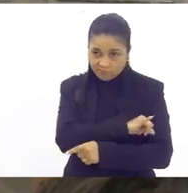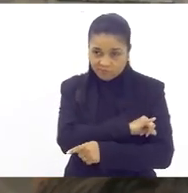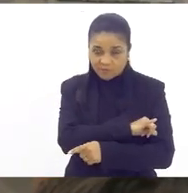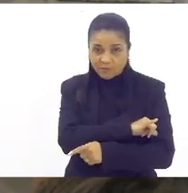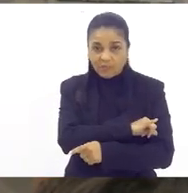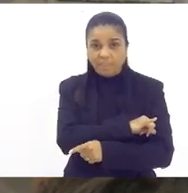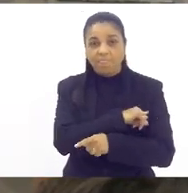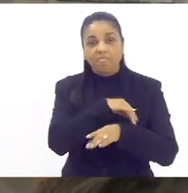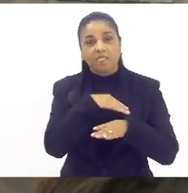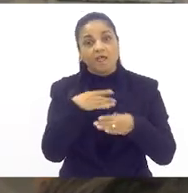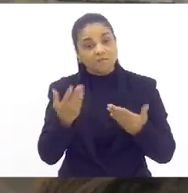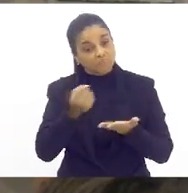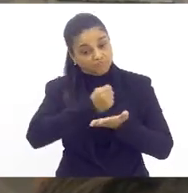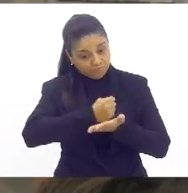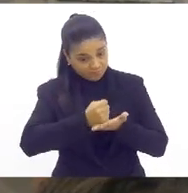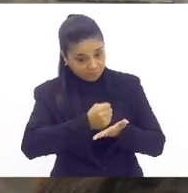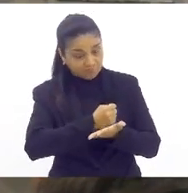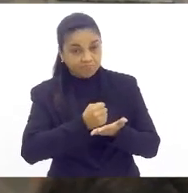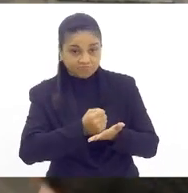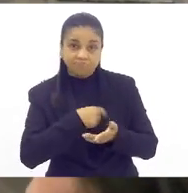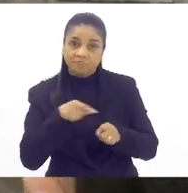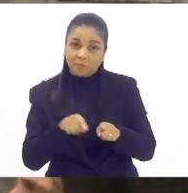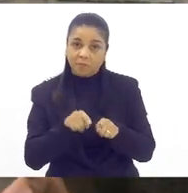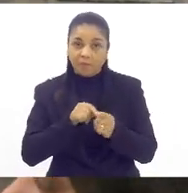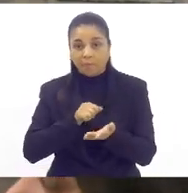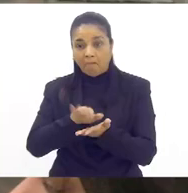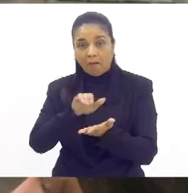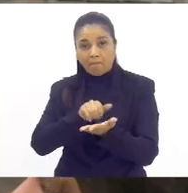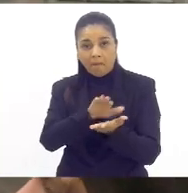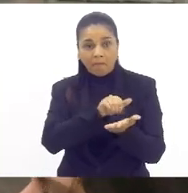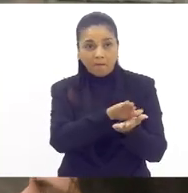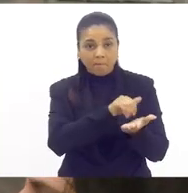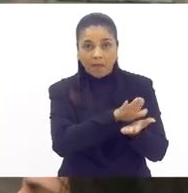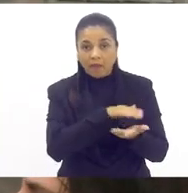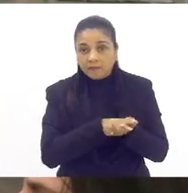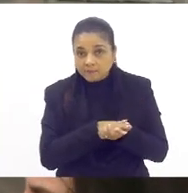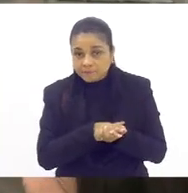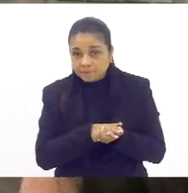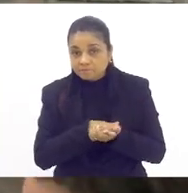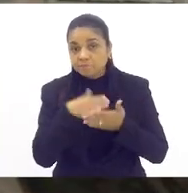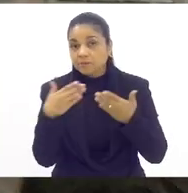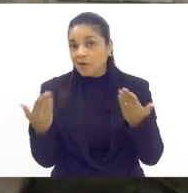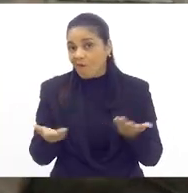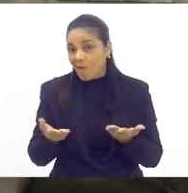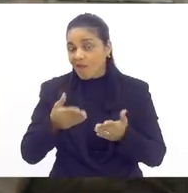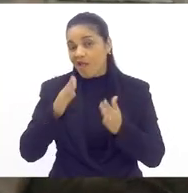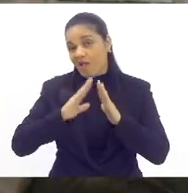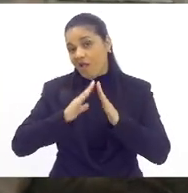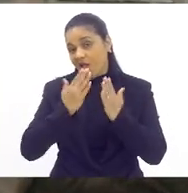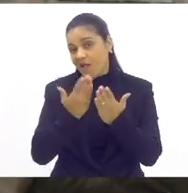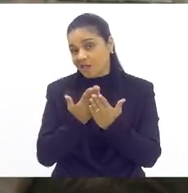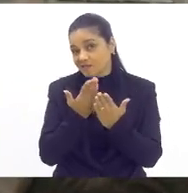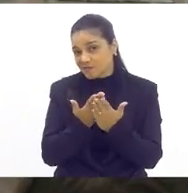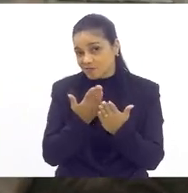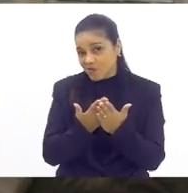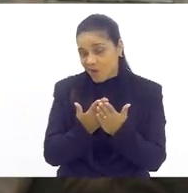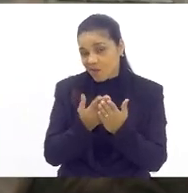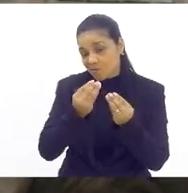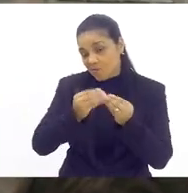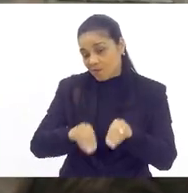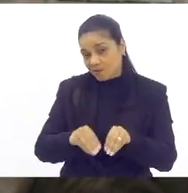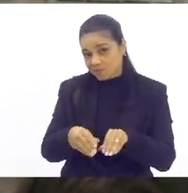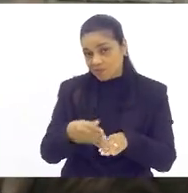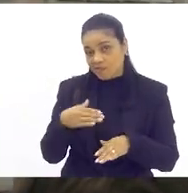até os contratados foram dispensados e as escolas estão chateadas sobretudo na